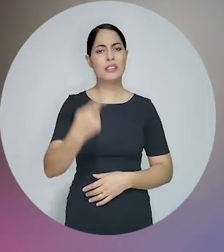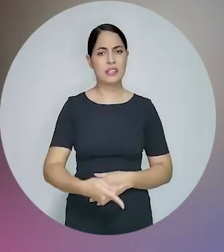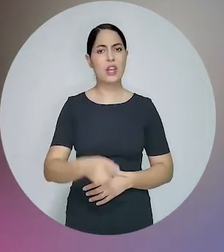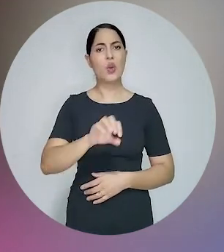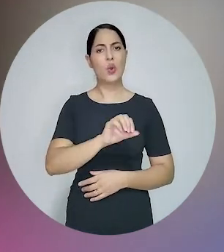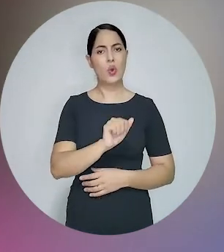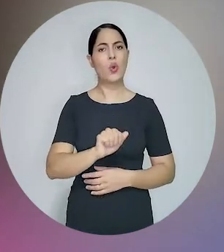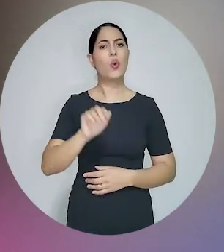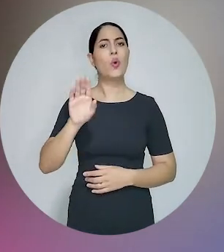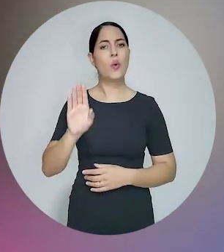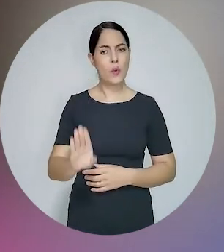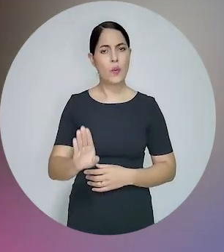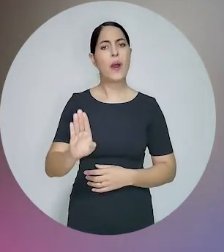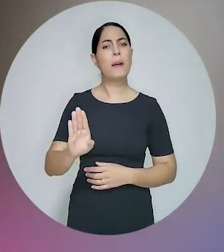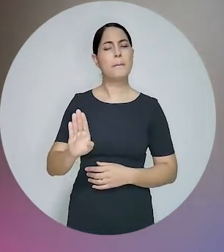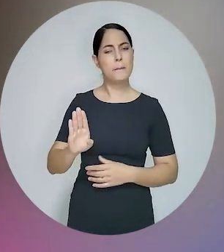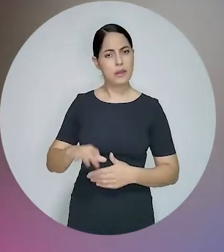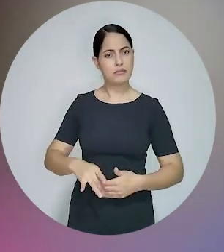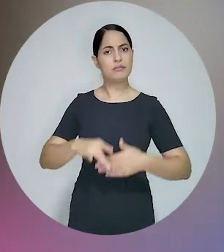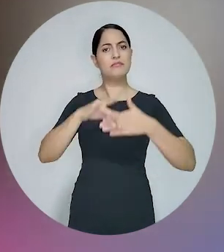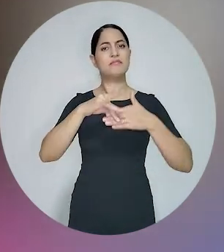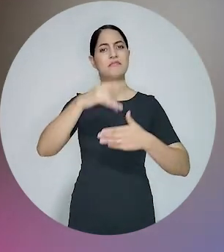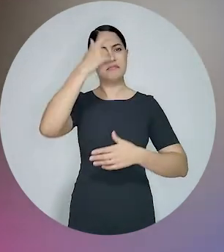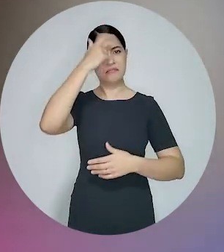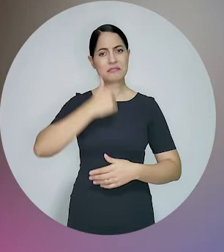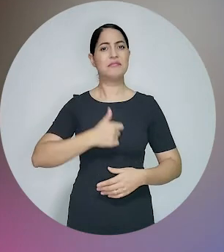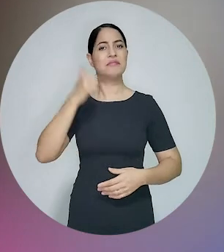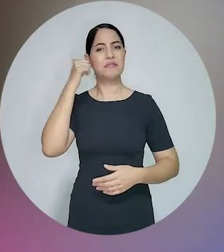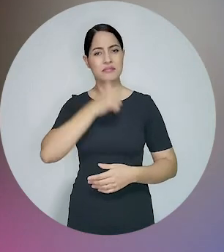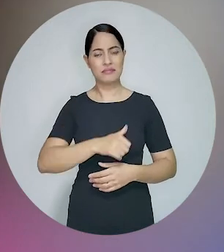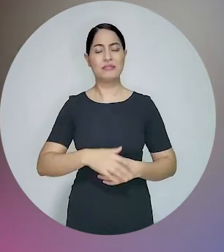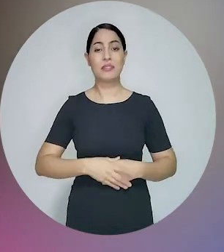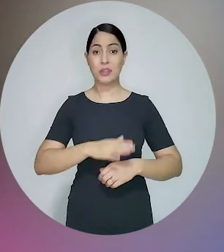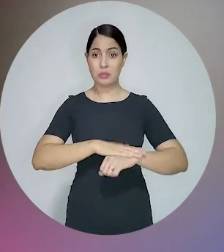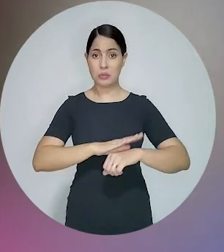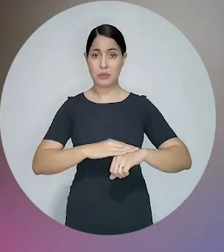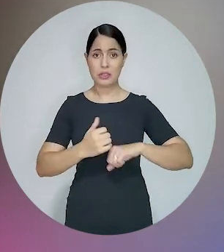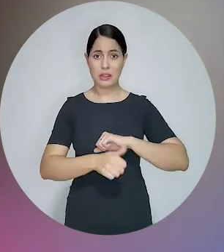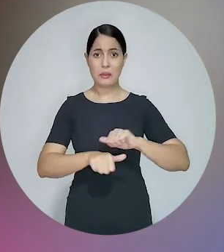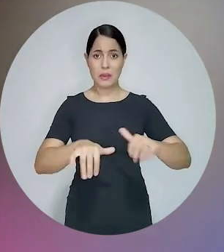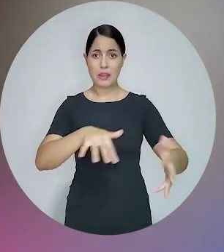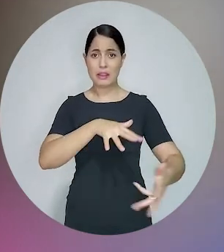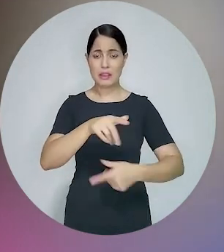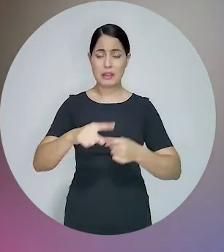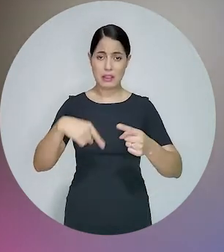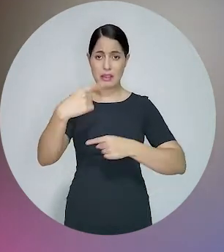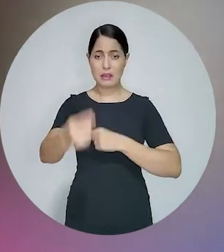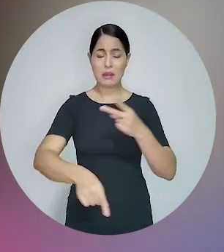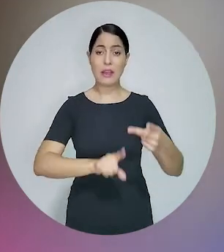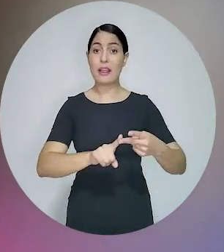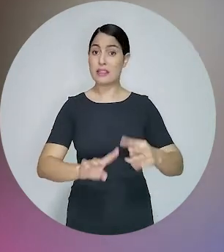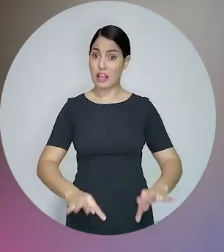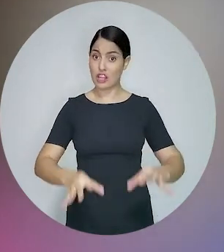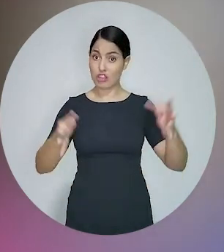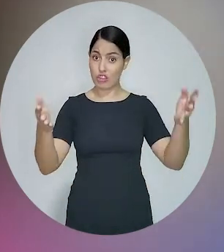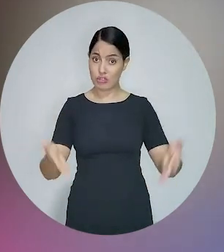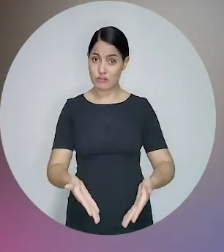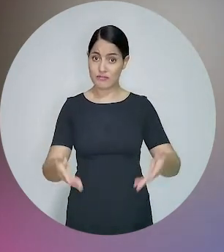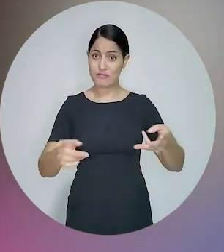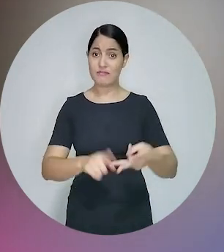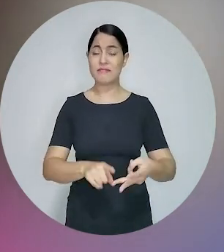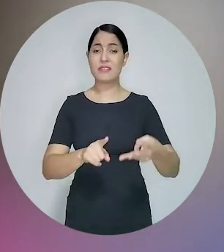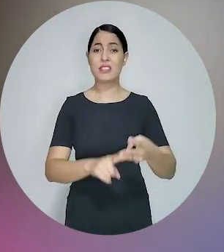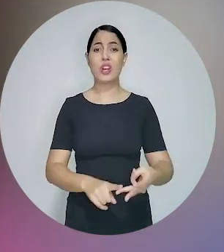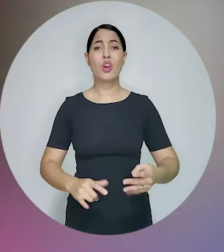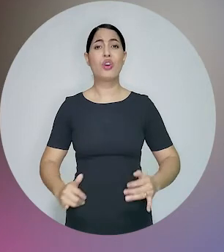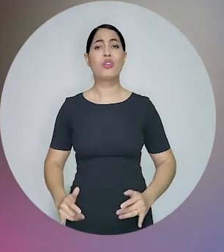percurso da nossa história da OAB, da advocacia liderada por uma mulher, da pós-pandemia, da tecnologia,